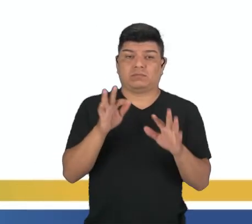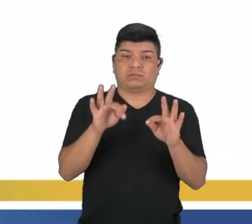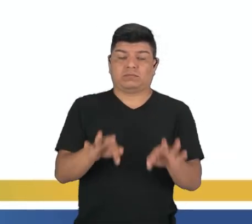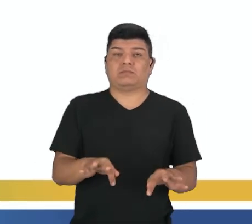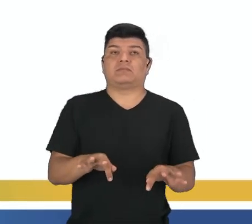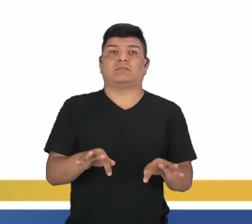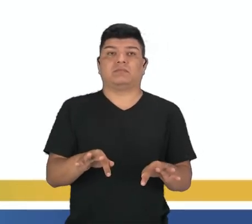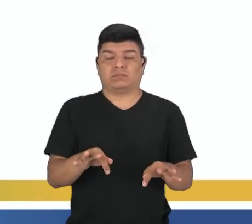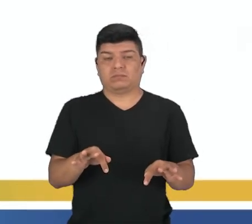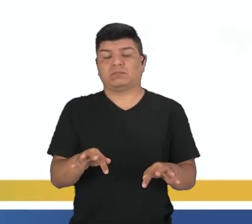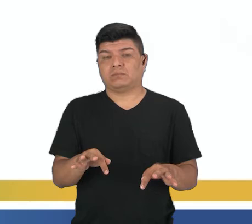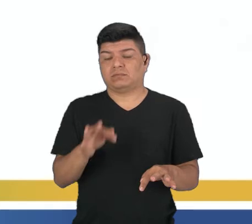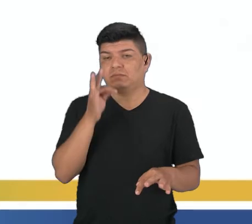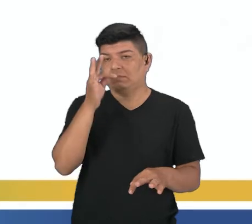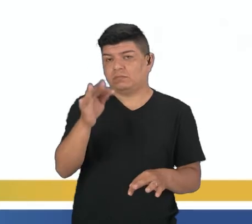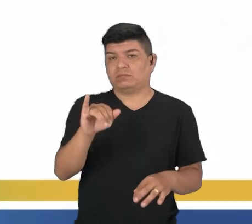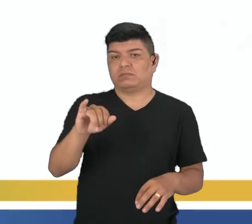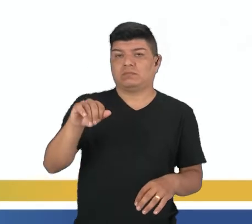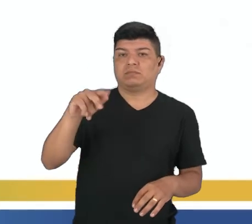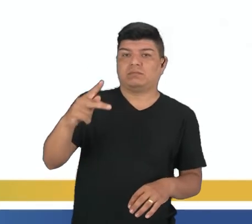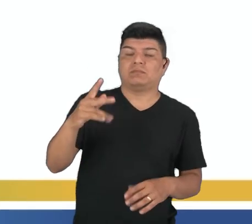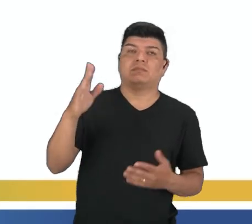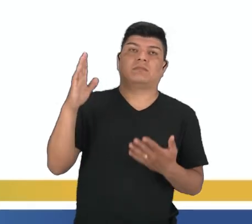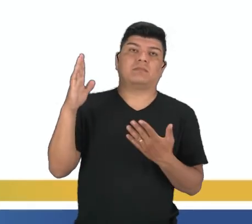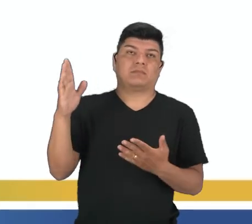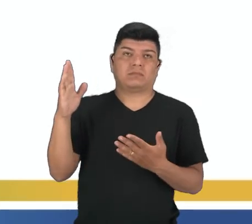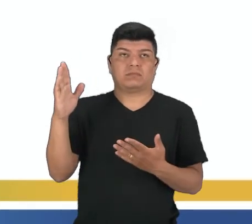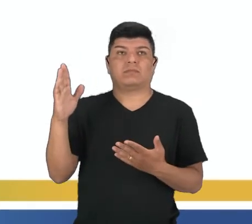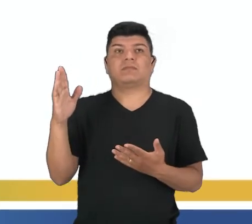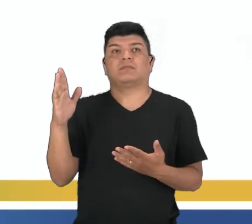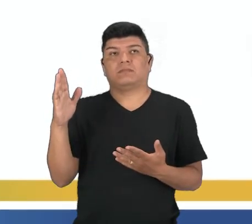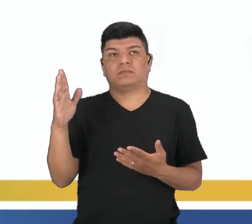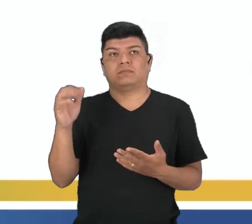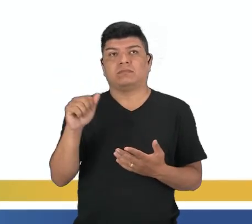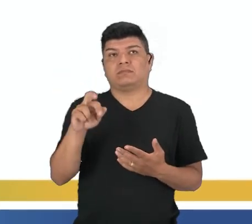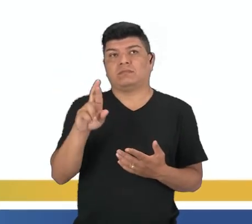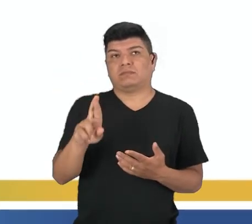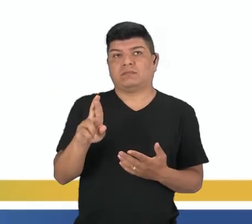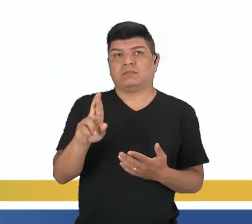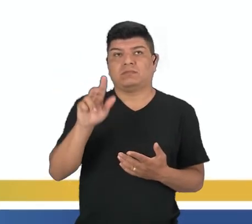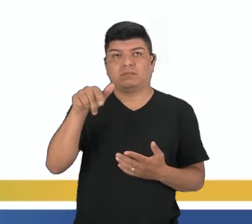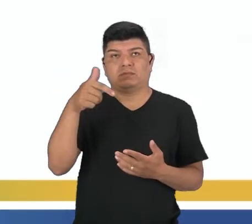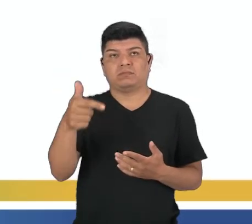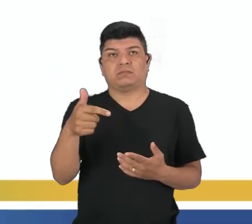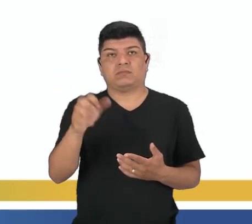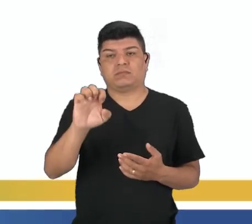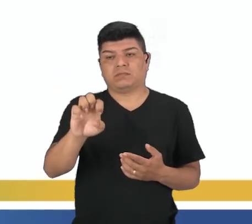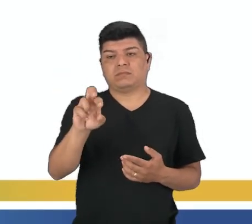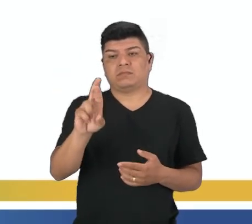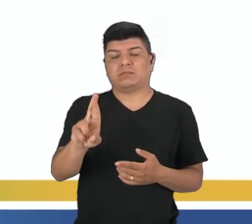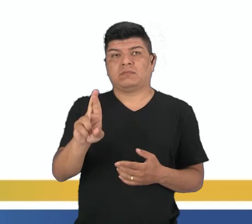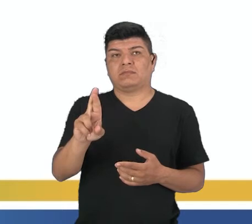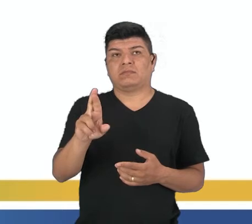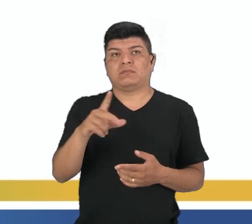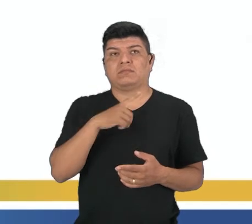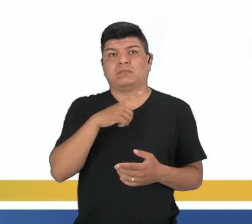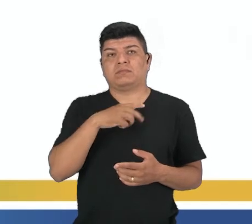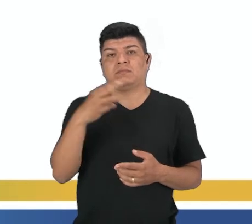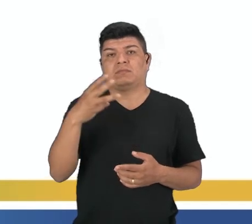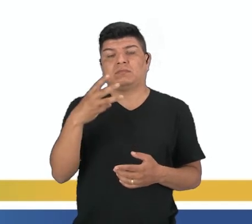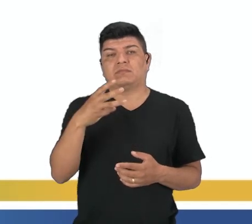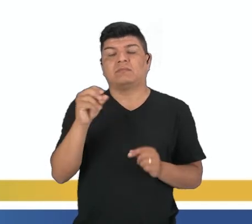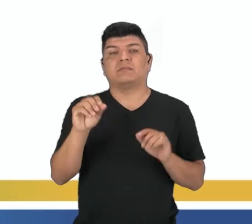terminações do futuro perfeito, né? Tanto para a primeira desinência, que é o AR, quanto para a segunda desinência, o ER, e quanto para a